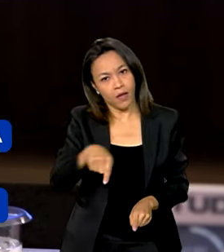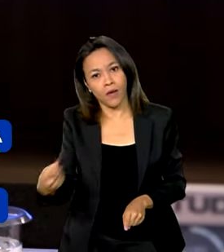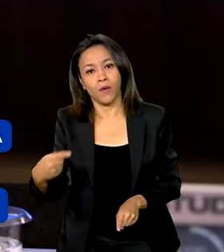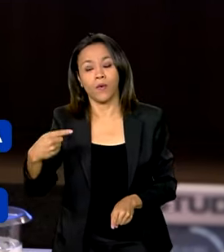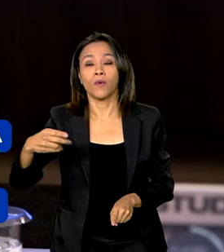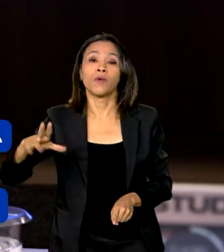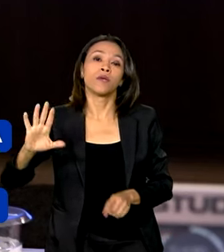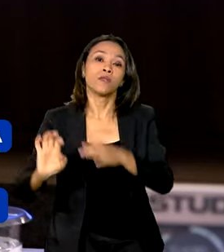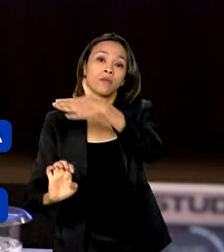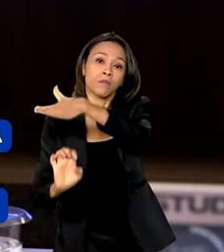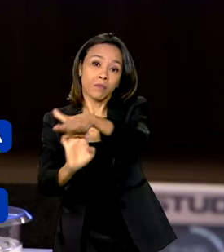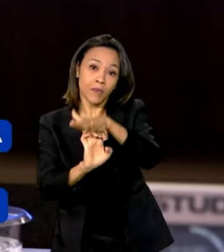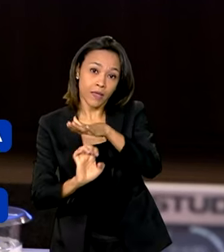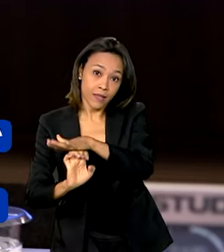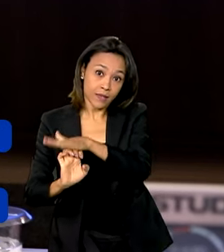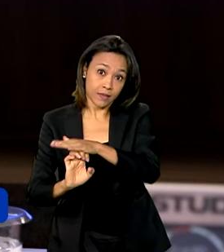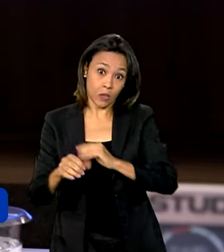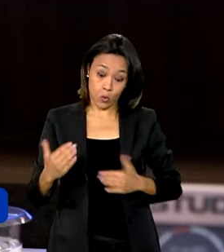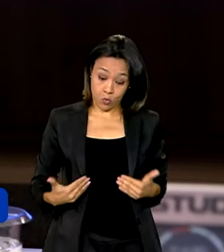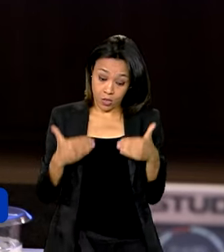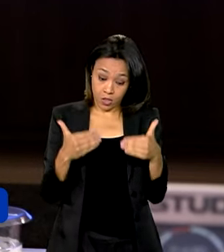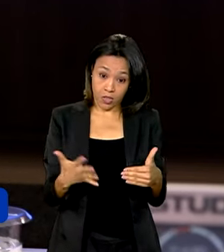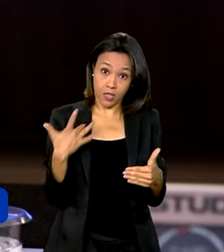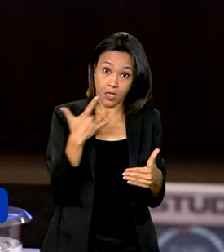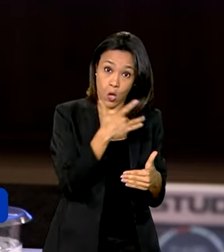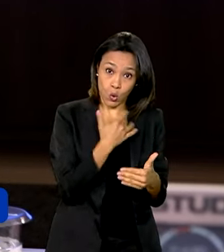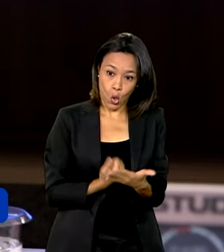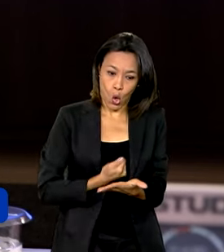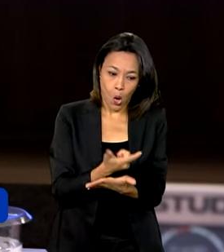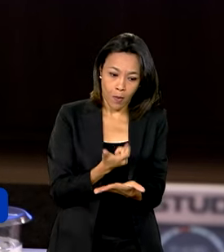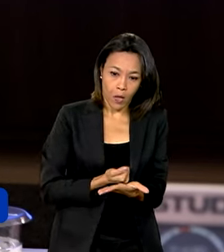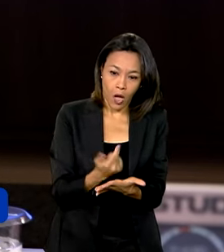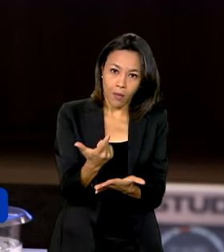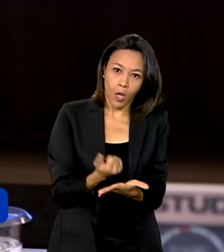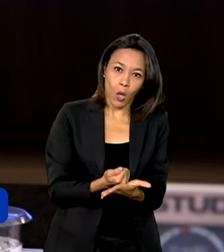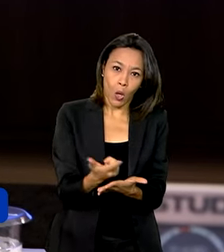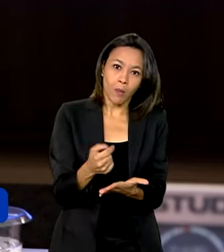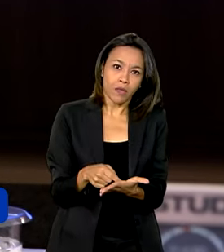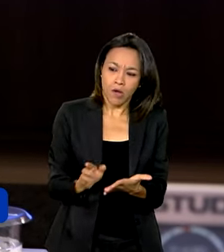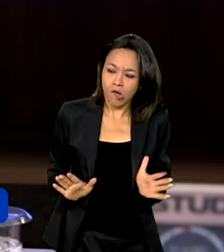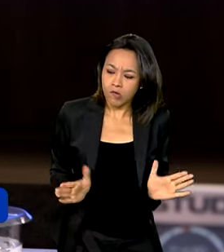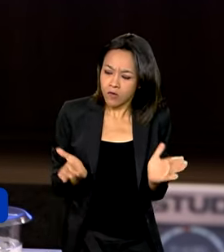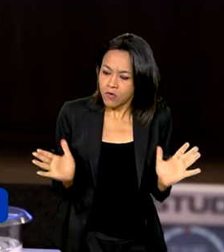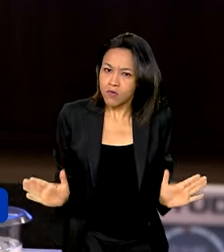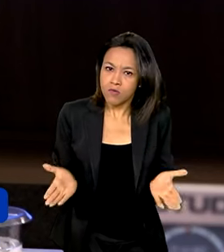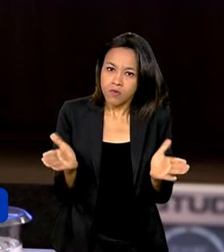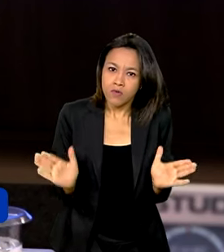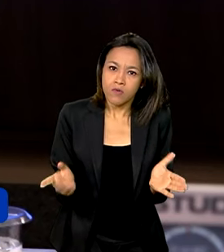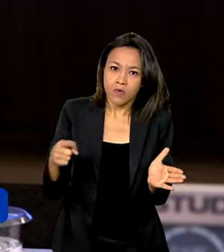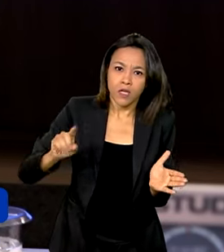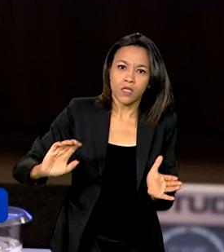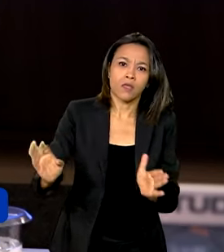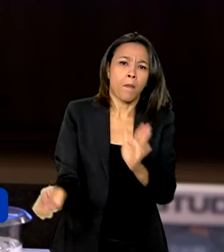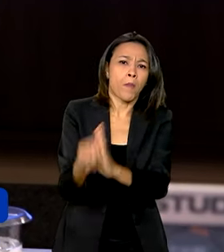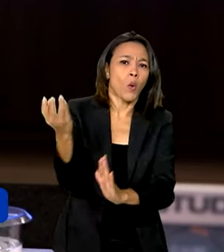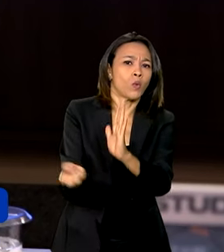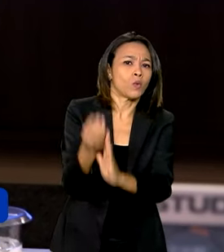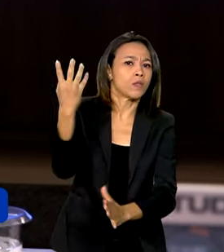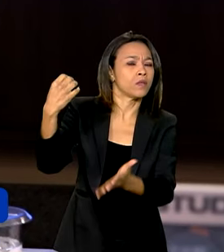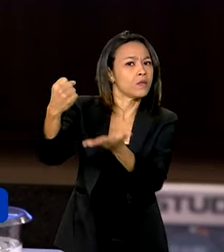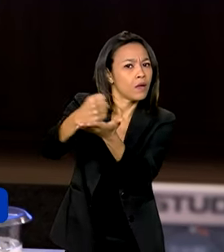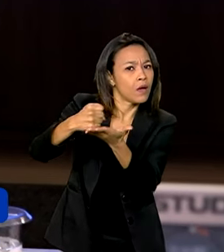o ministério da saúde com seu poder de compra fomenta a capacidade Nacional dessa produção e